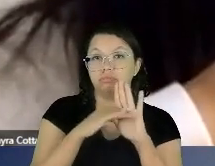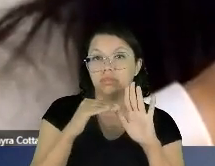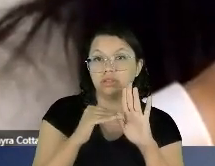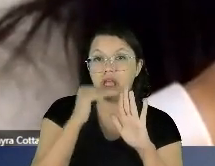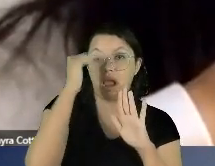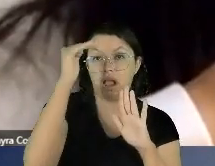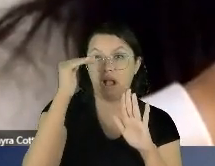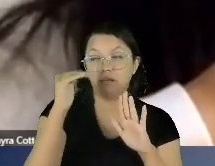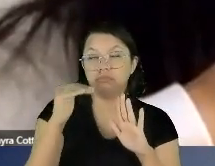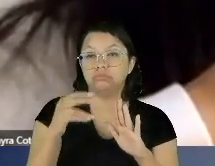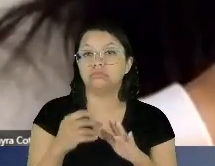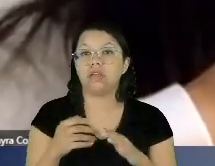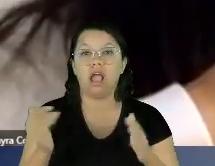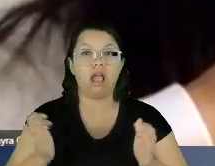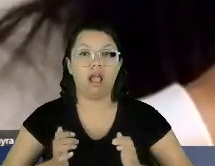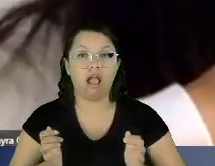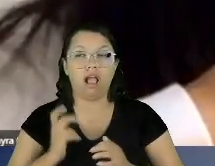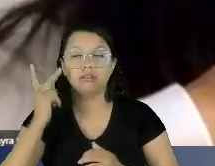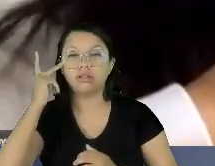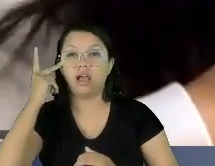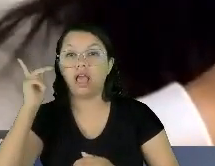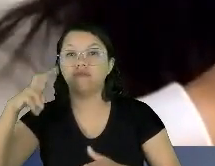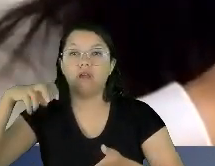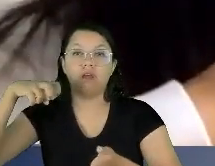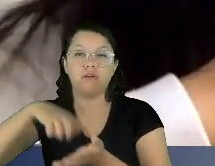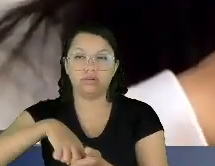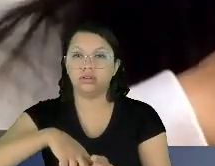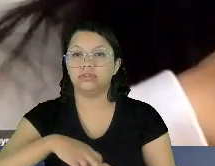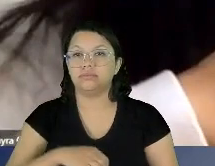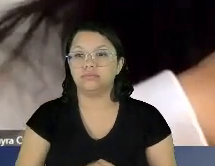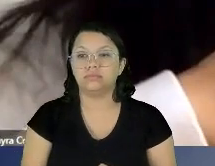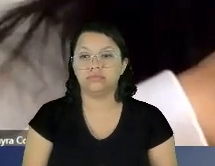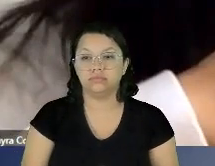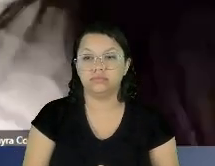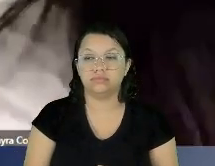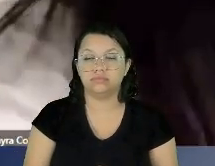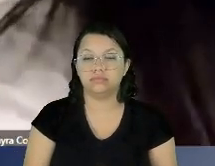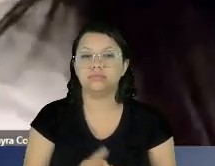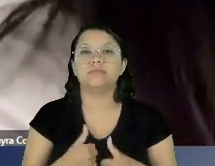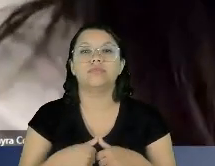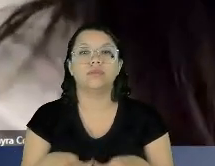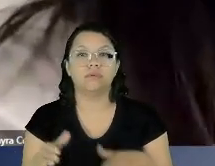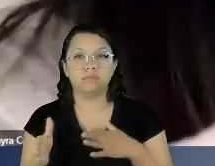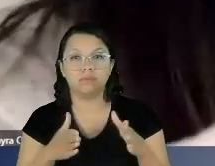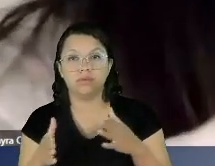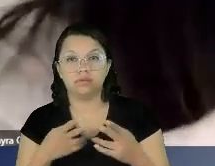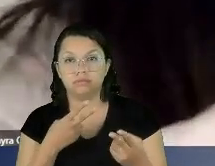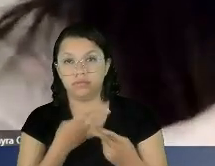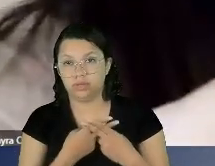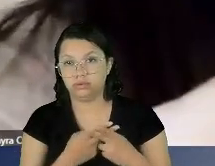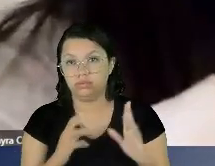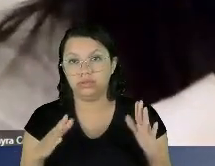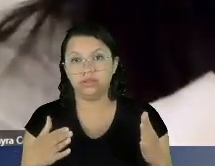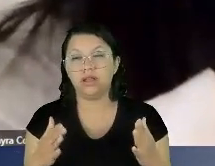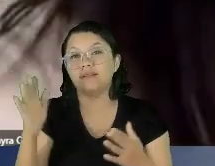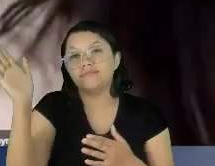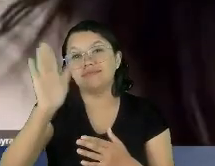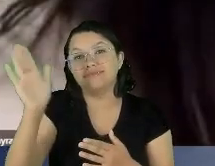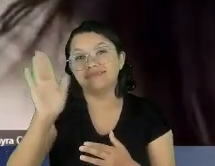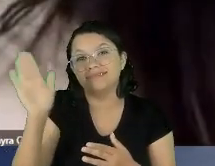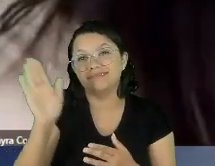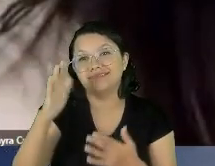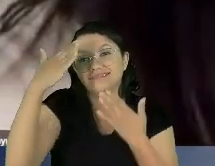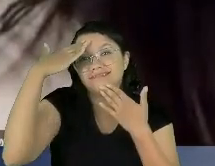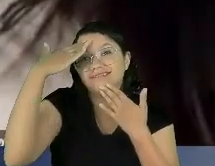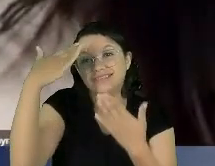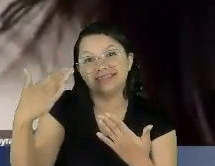classe média alta, de São Paulo, e ele foi condenado e ele ficou um tempo preso. Bom,